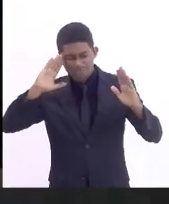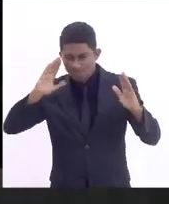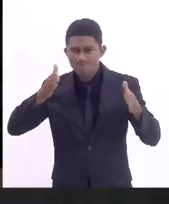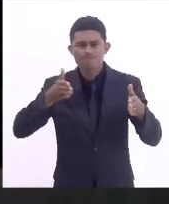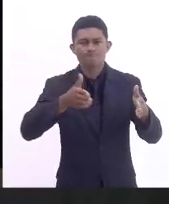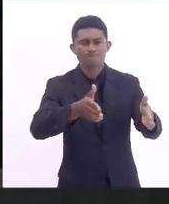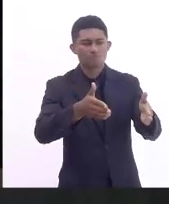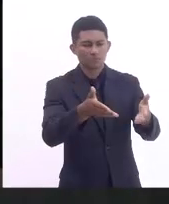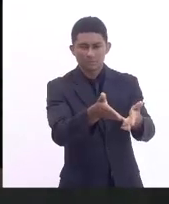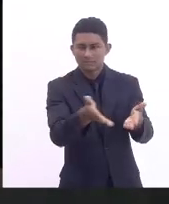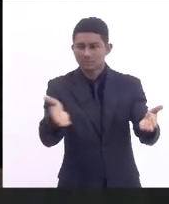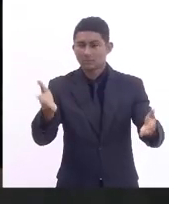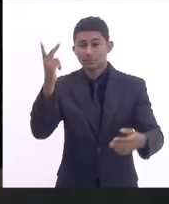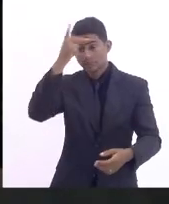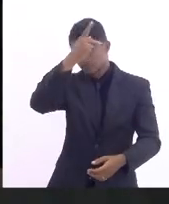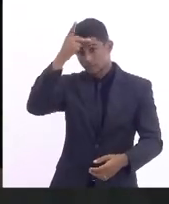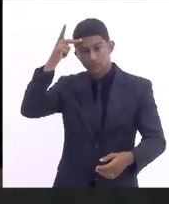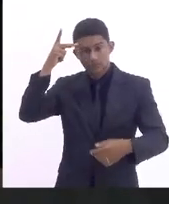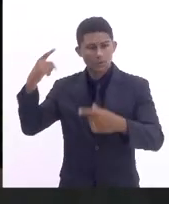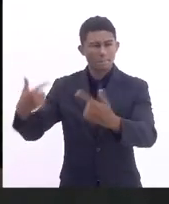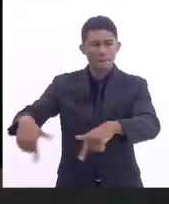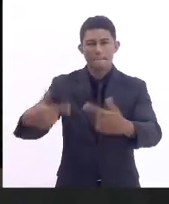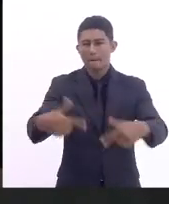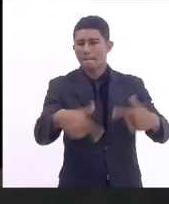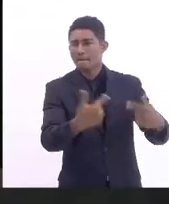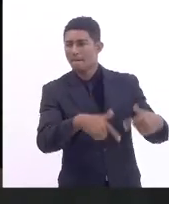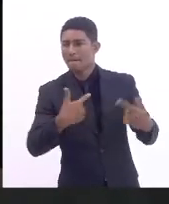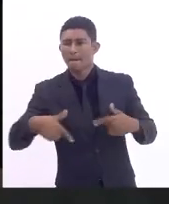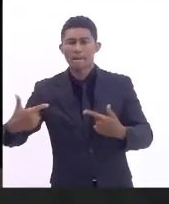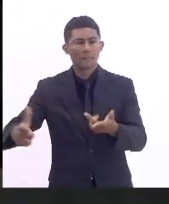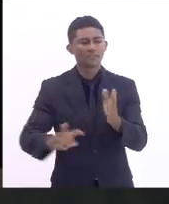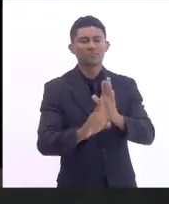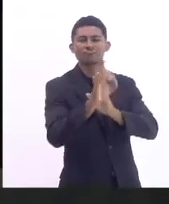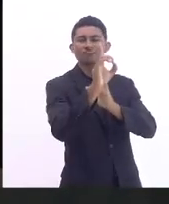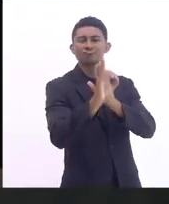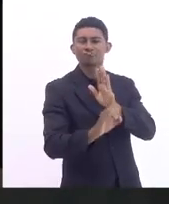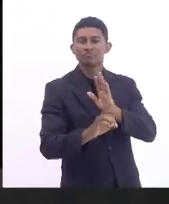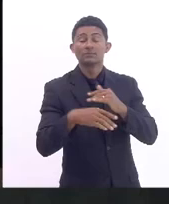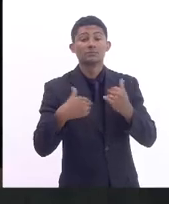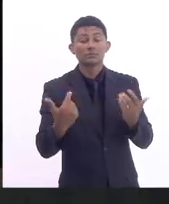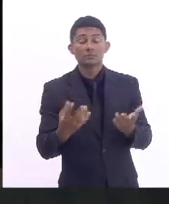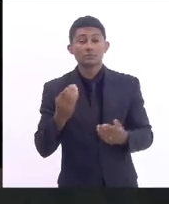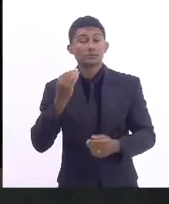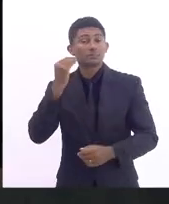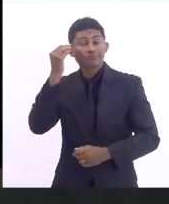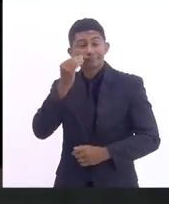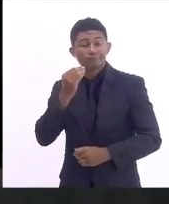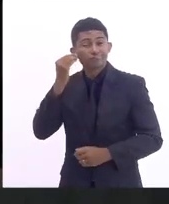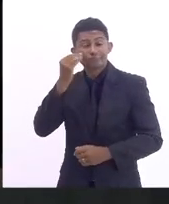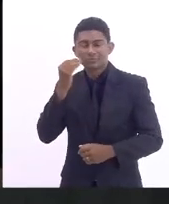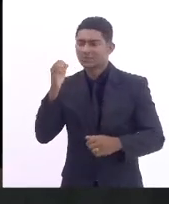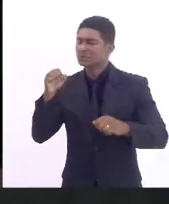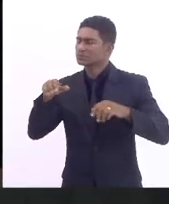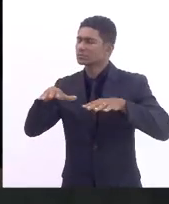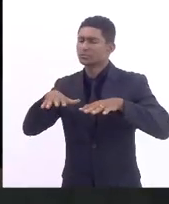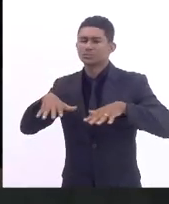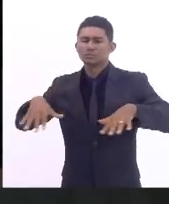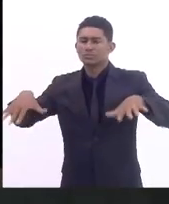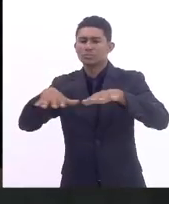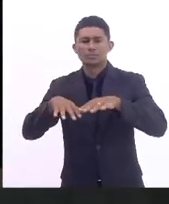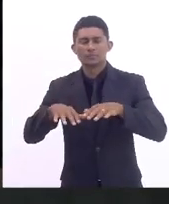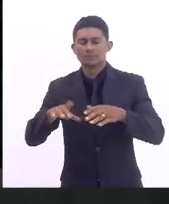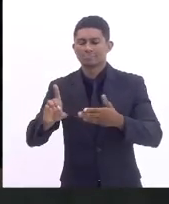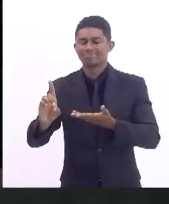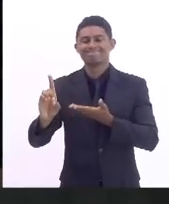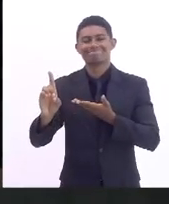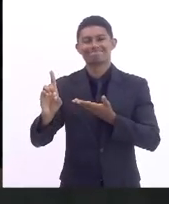direitos dos trabalhadores Então isto daí toda essa experiência toda essa garra ele